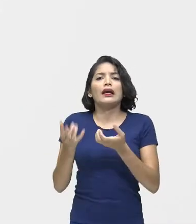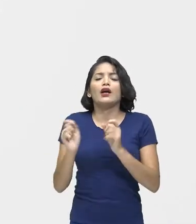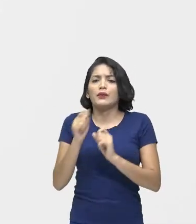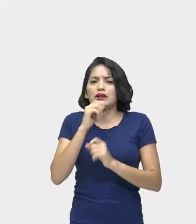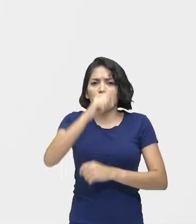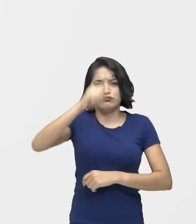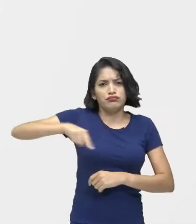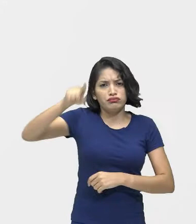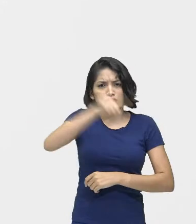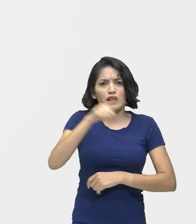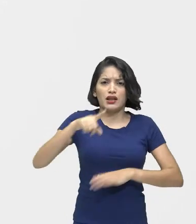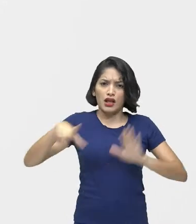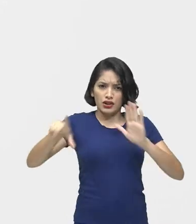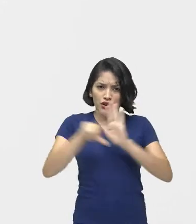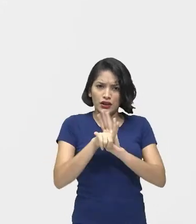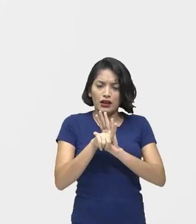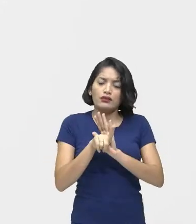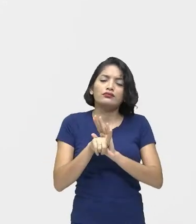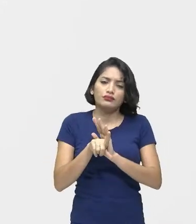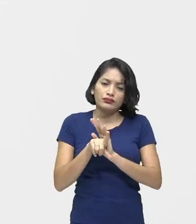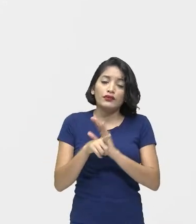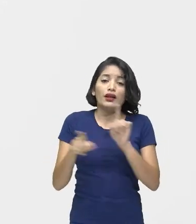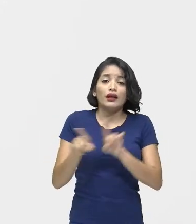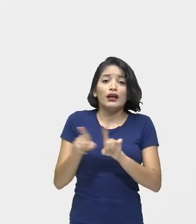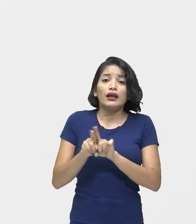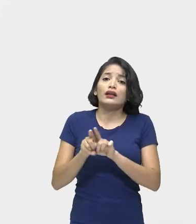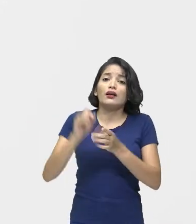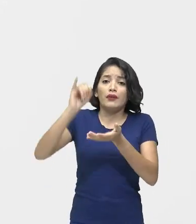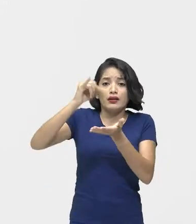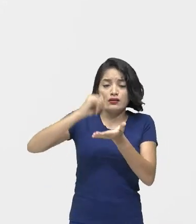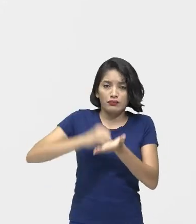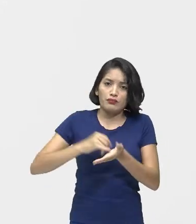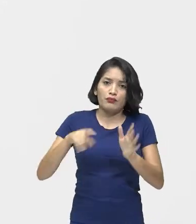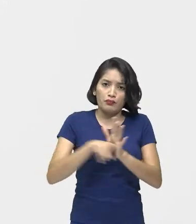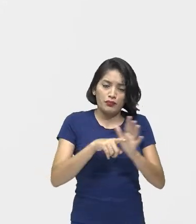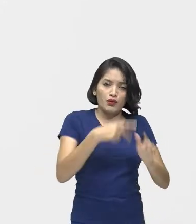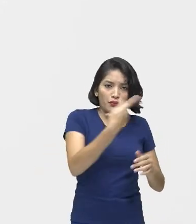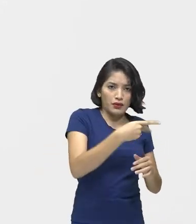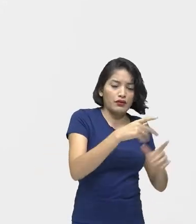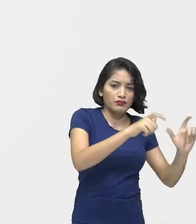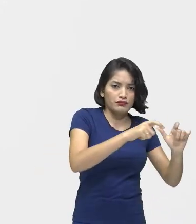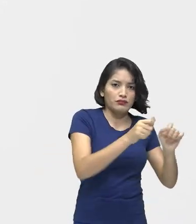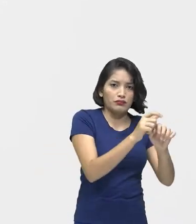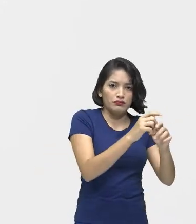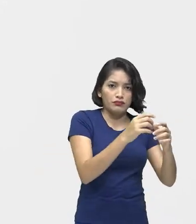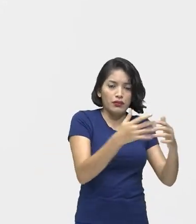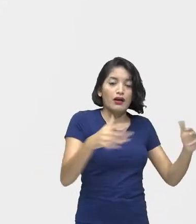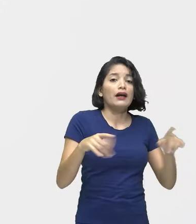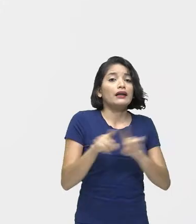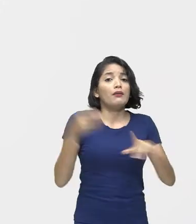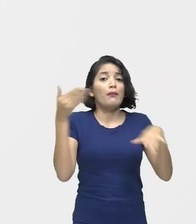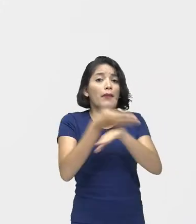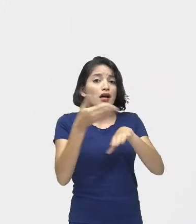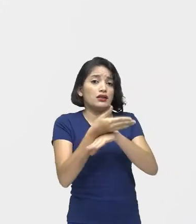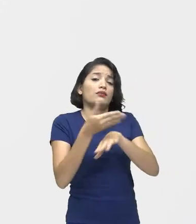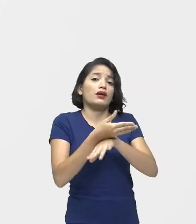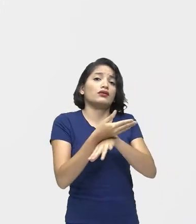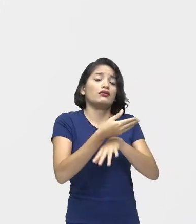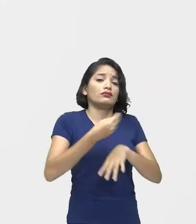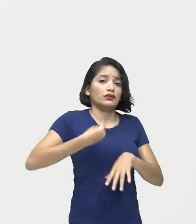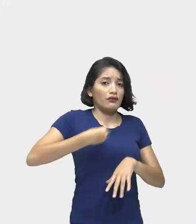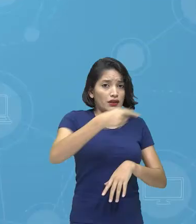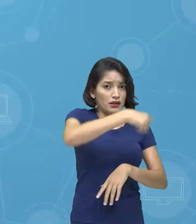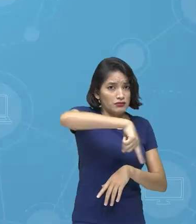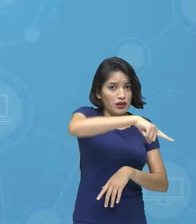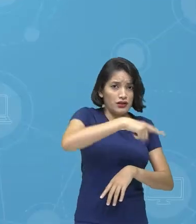restritivas, obviamente, quem não quer, impostas pela metrópole e a maior participação na vida política da colônia. Então, por isso que